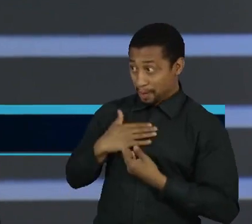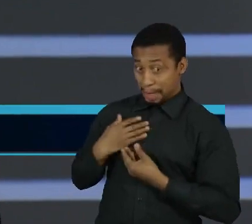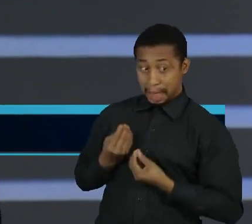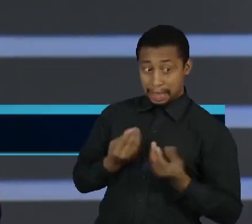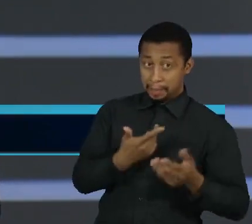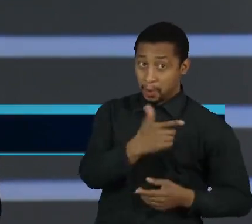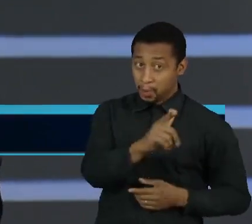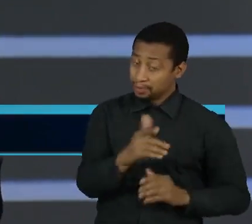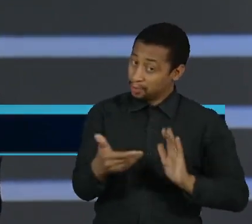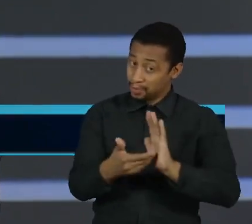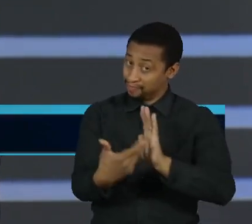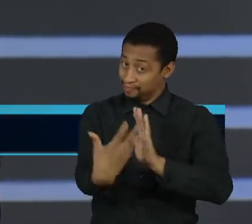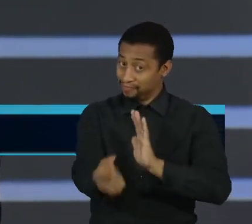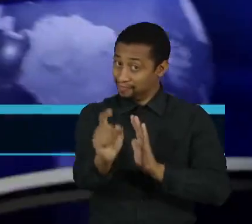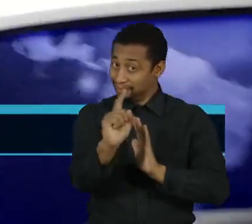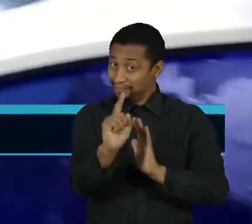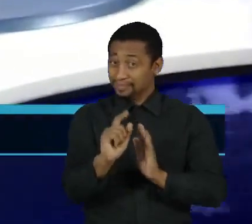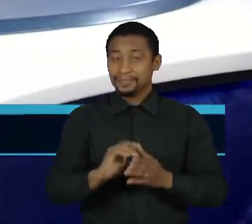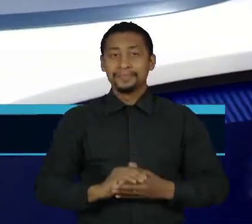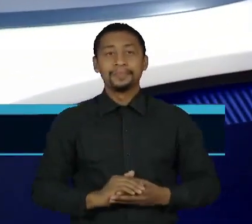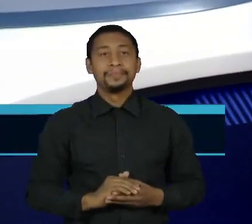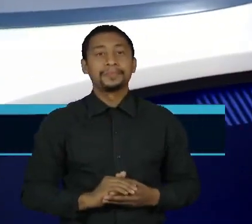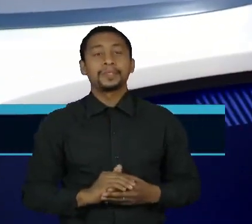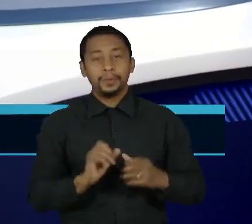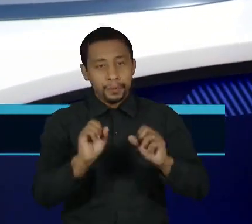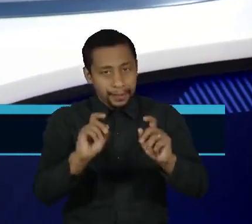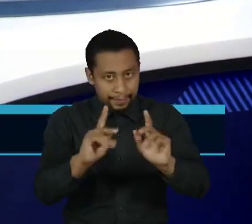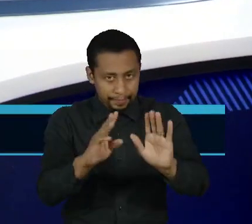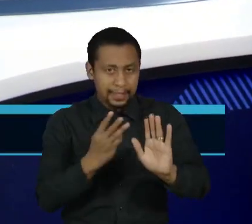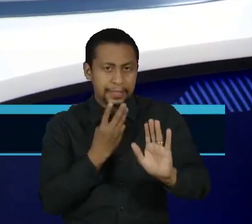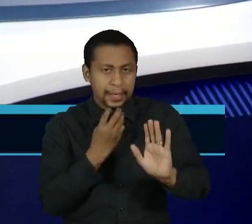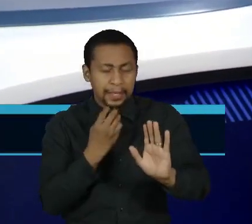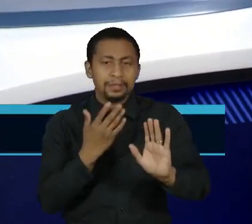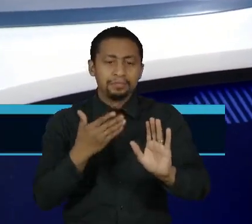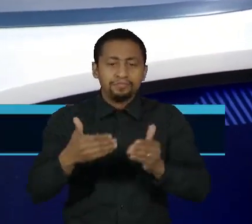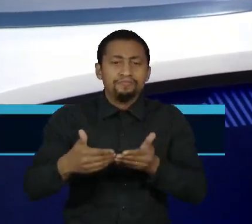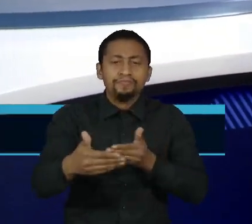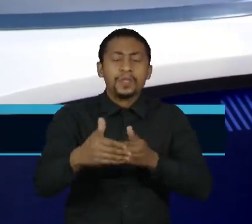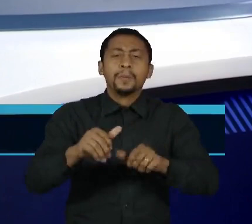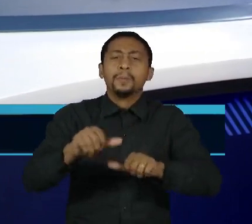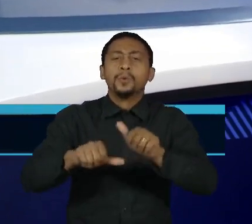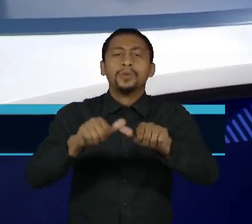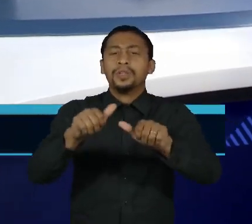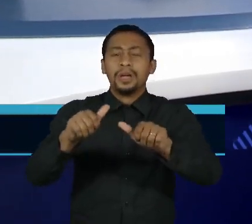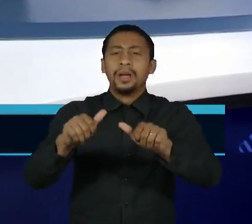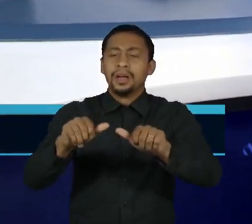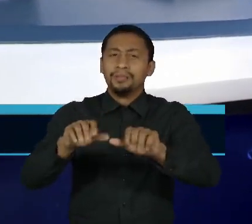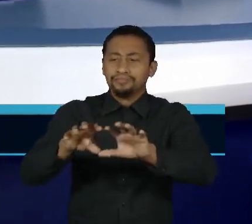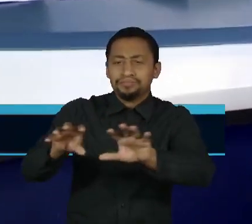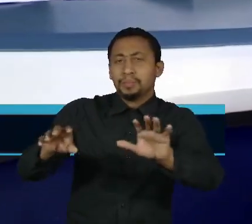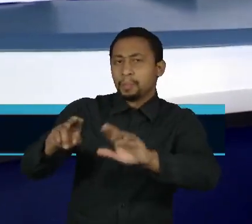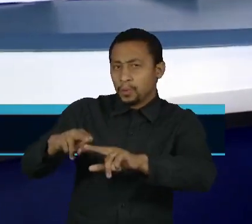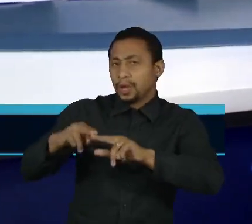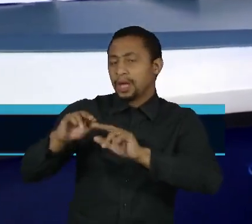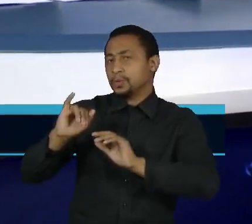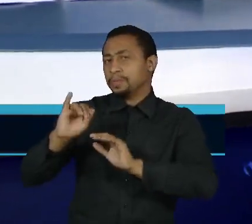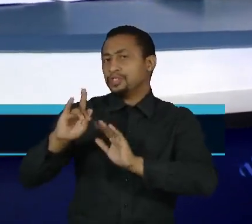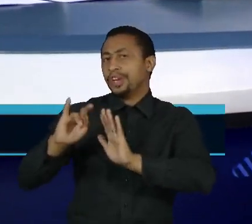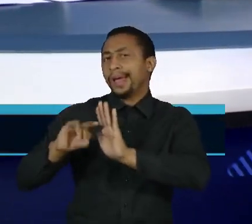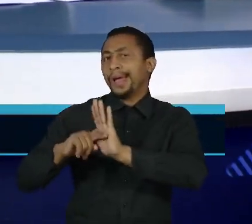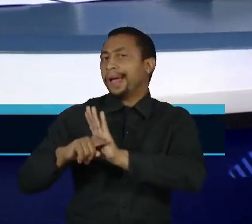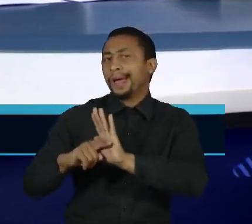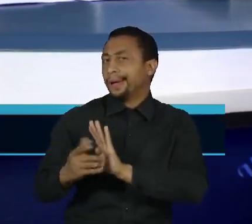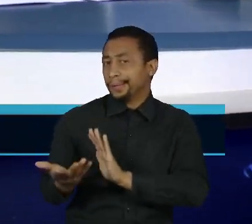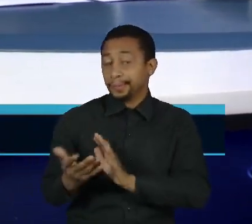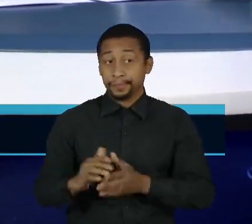tão facilmente. Só para a gente finalizar, Cenis, qual a chance real de nós vermos umas mudanças com os dados do censo? Eu acho que o Sacramento foi em